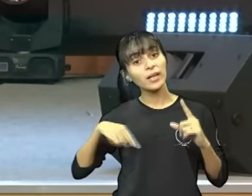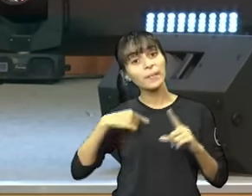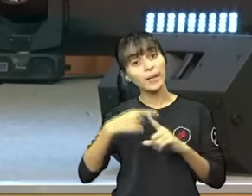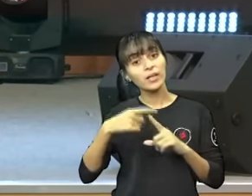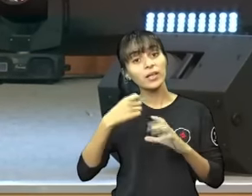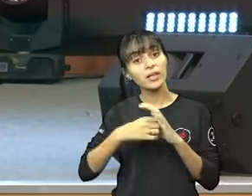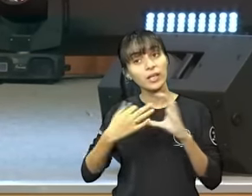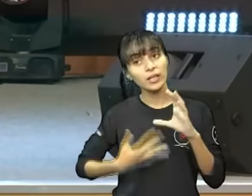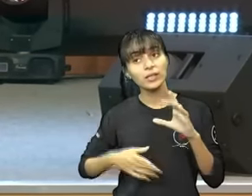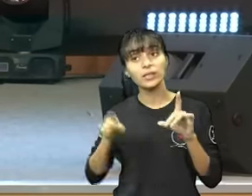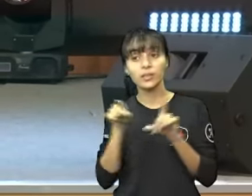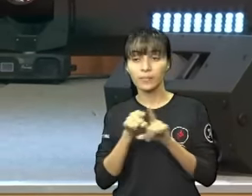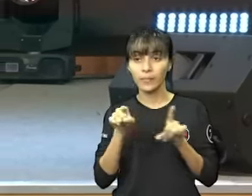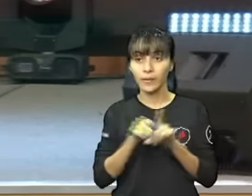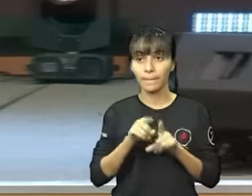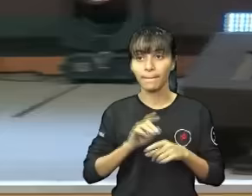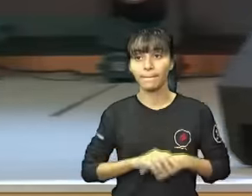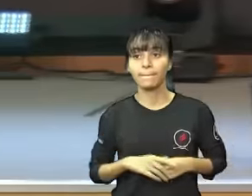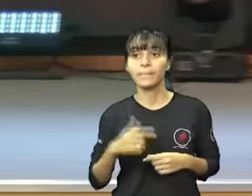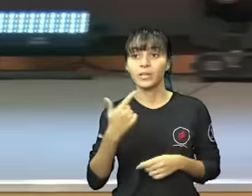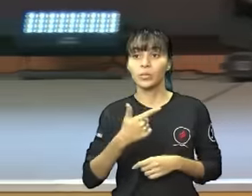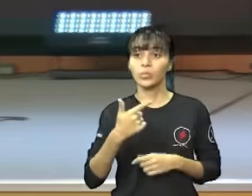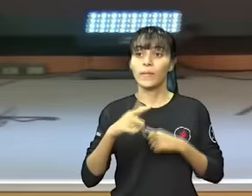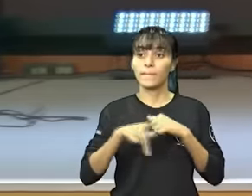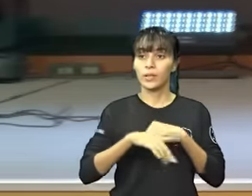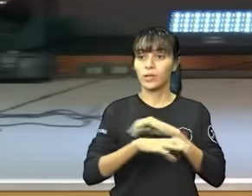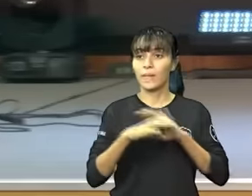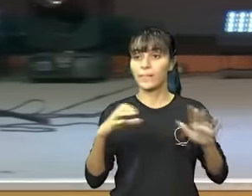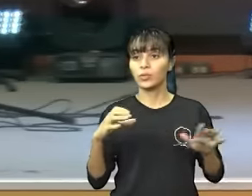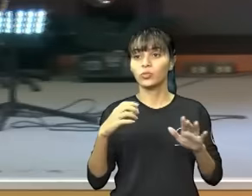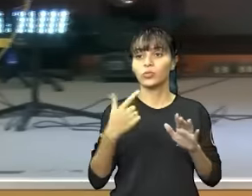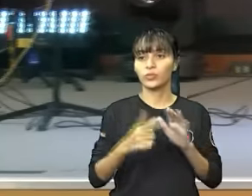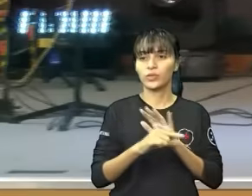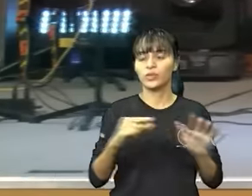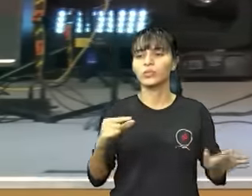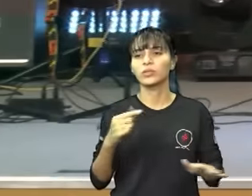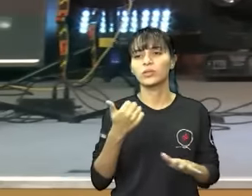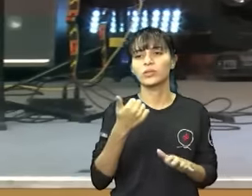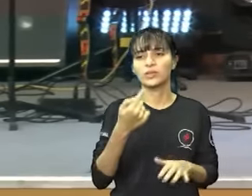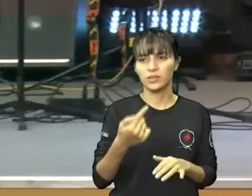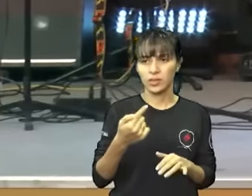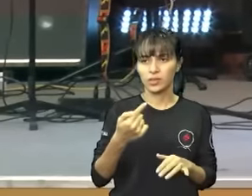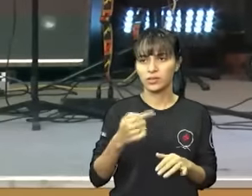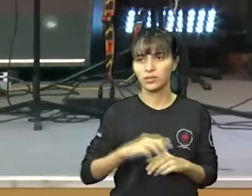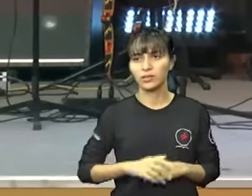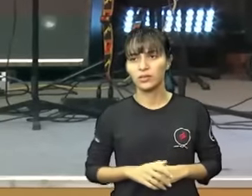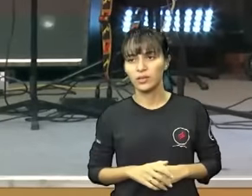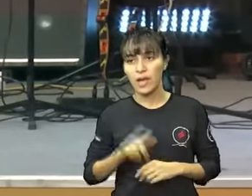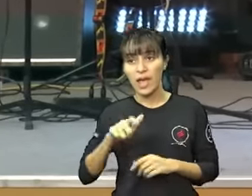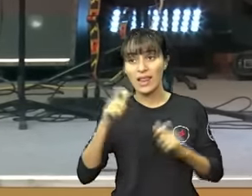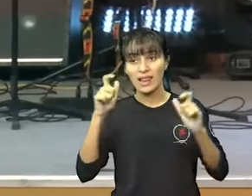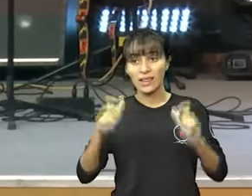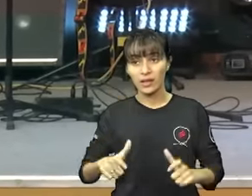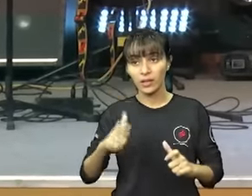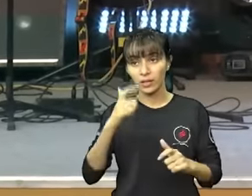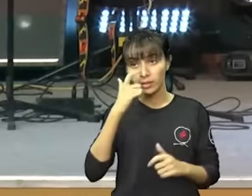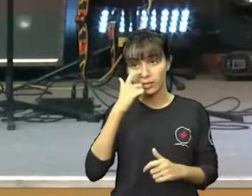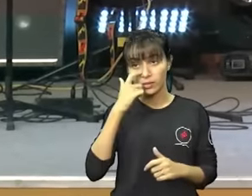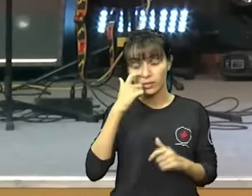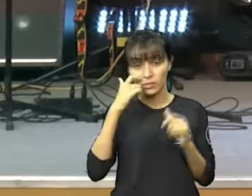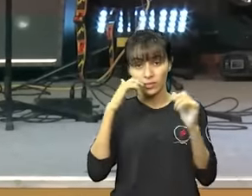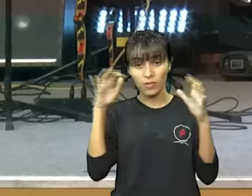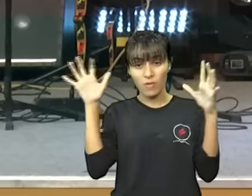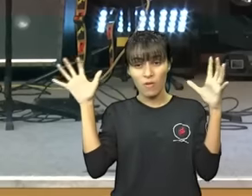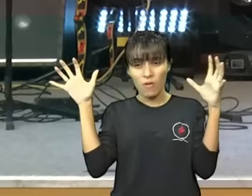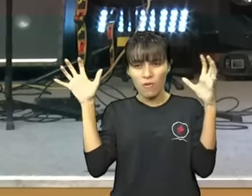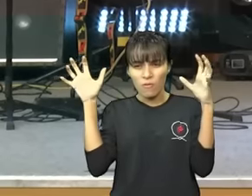Como é o inferno segundo a Pedro 2 17 que é um lugar e as a